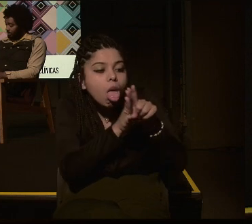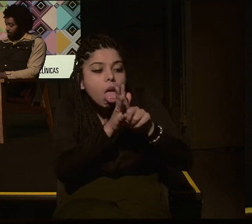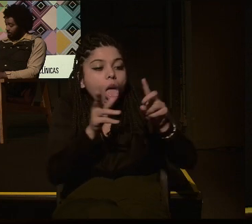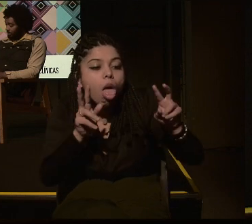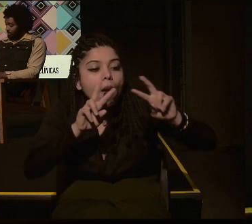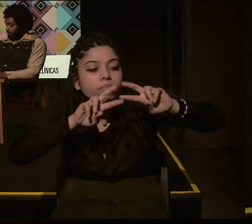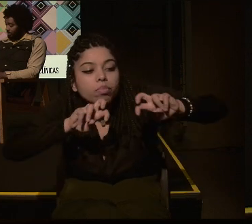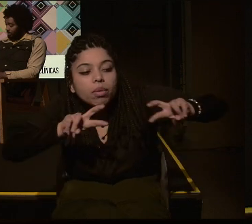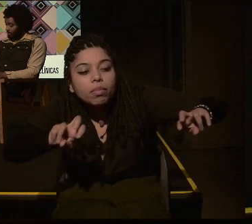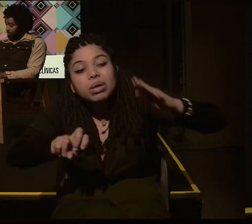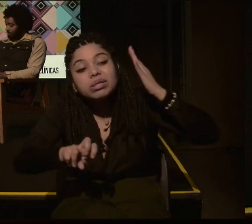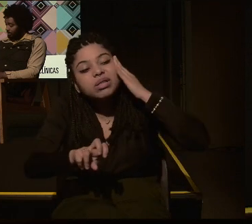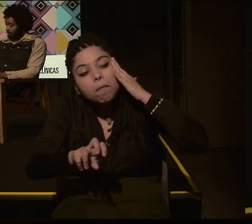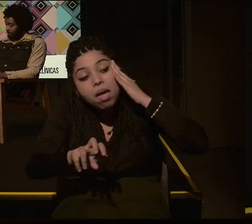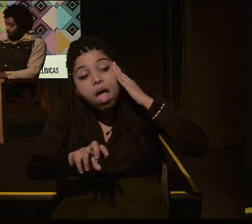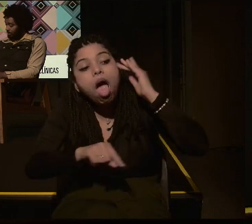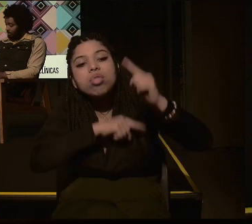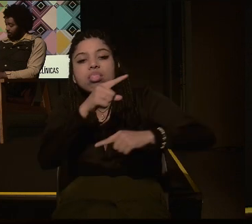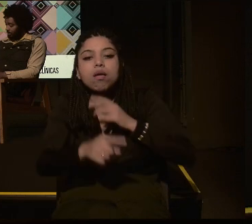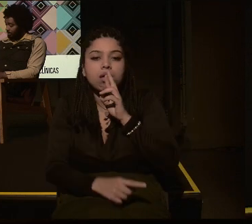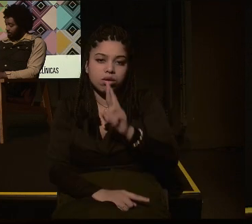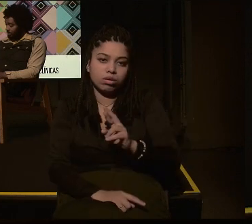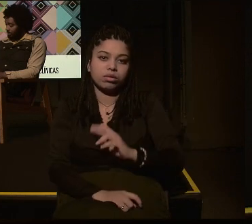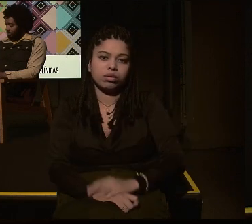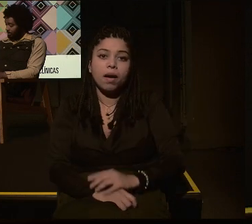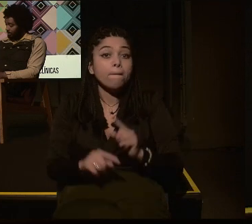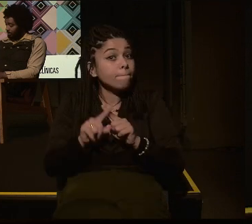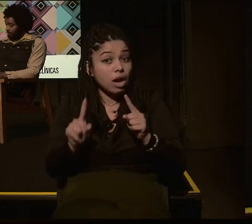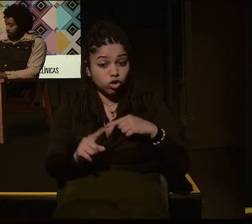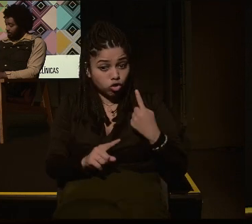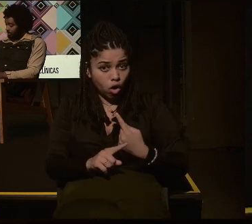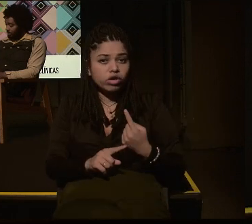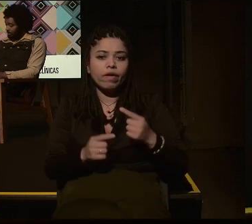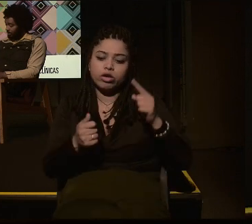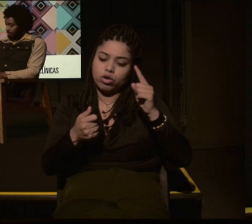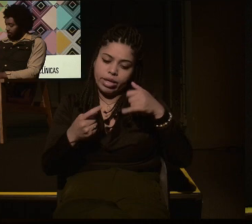tem. A gente não faz isso com raça.